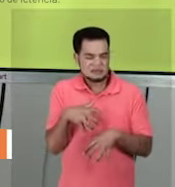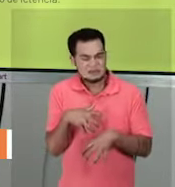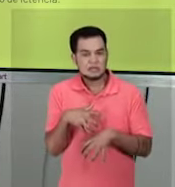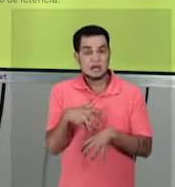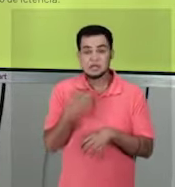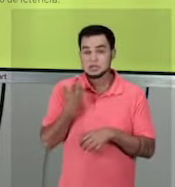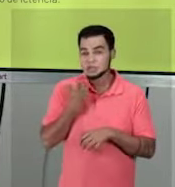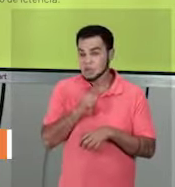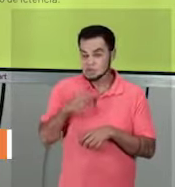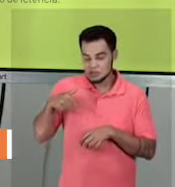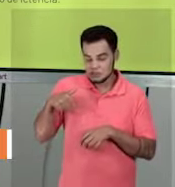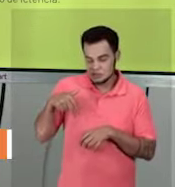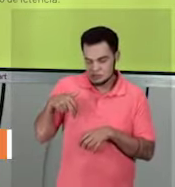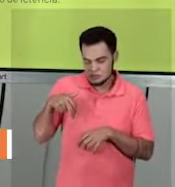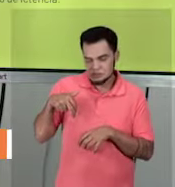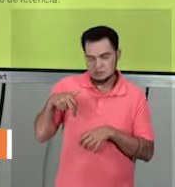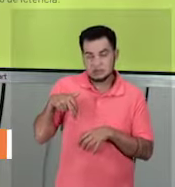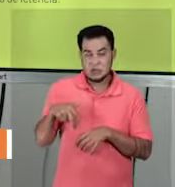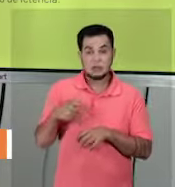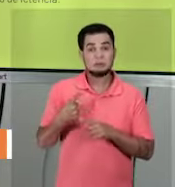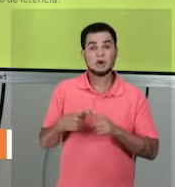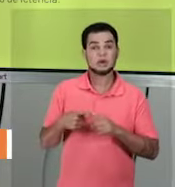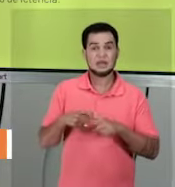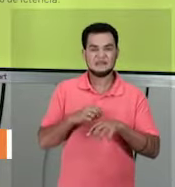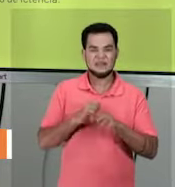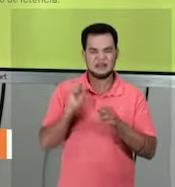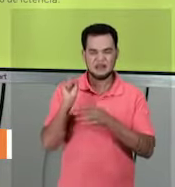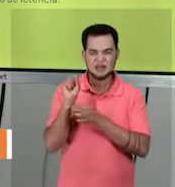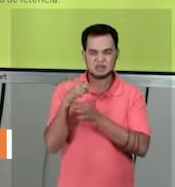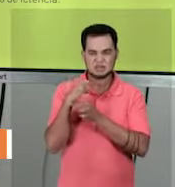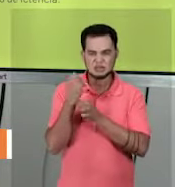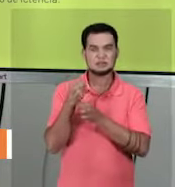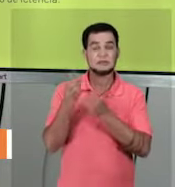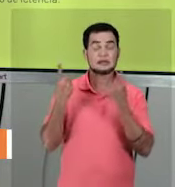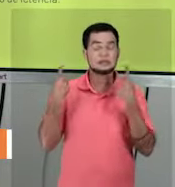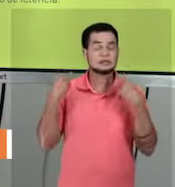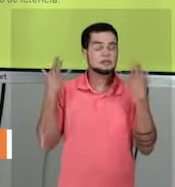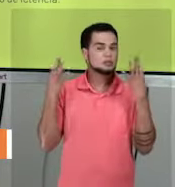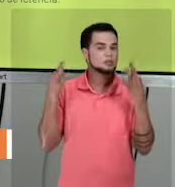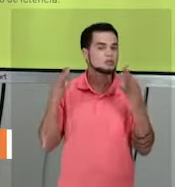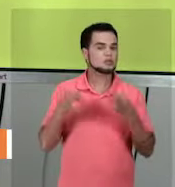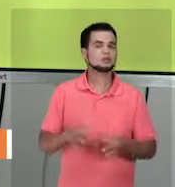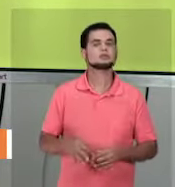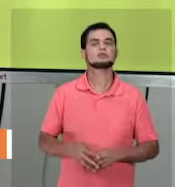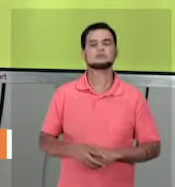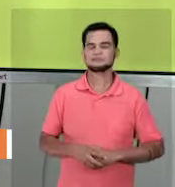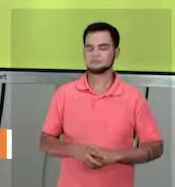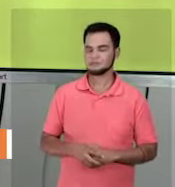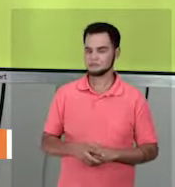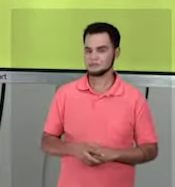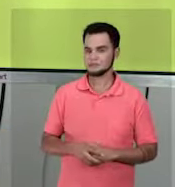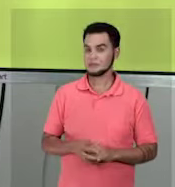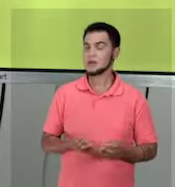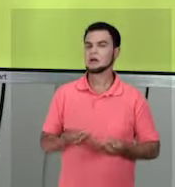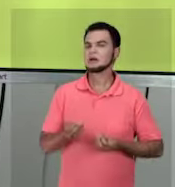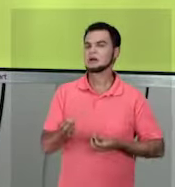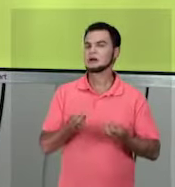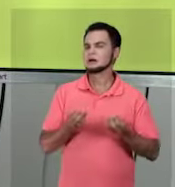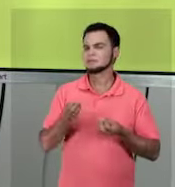alongar corretamente as suas articulações por causa dessas doenças. Quais são as formas de